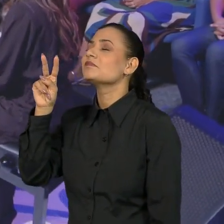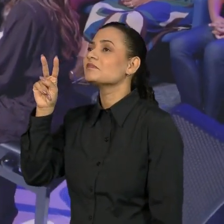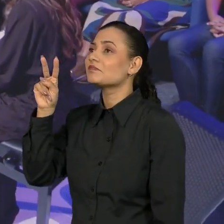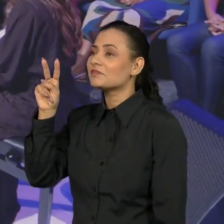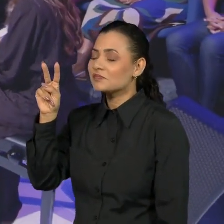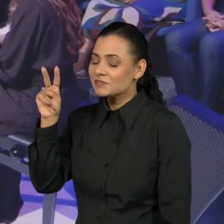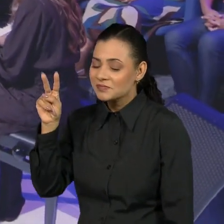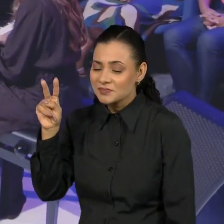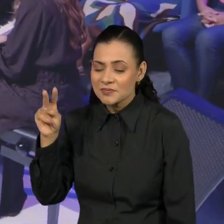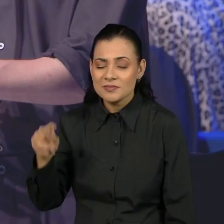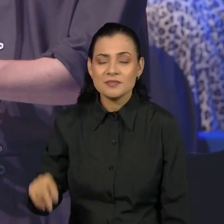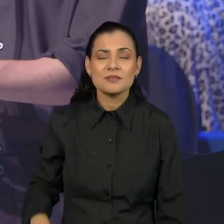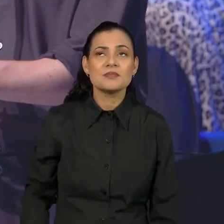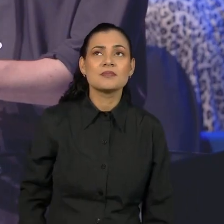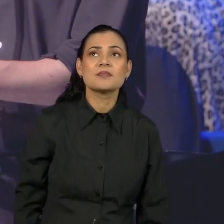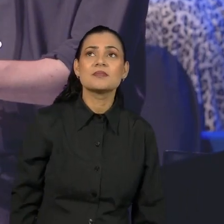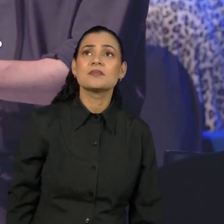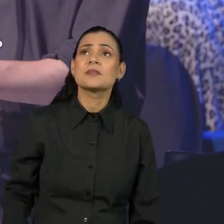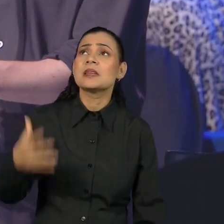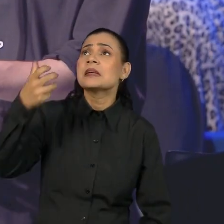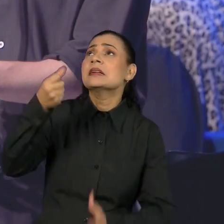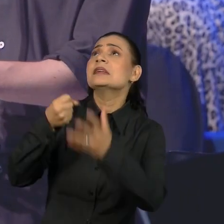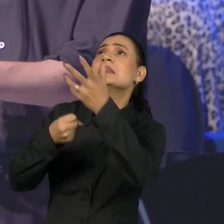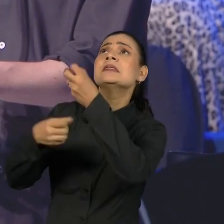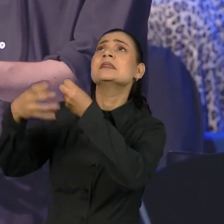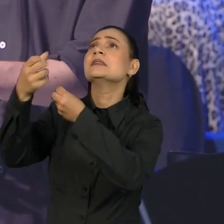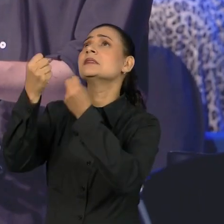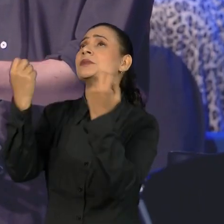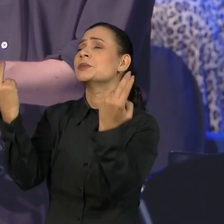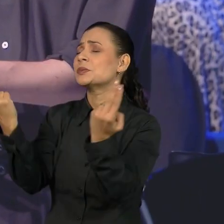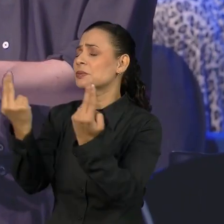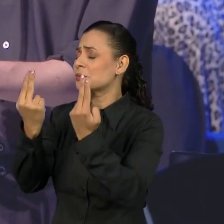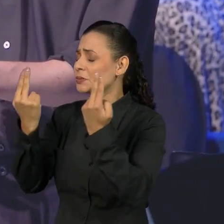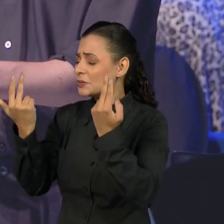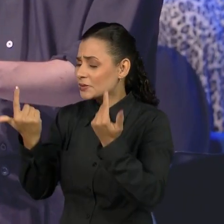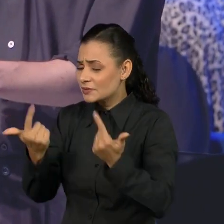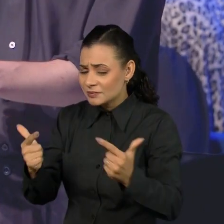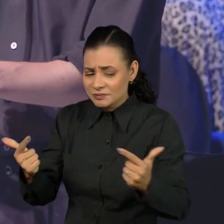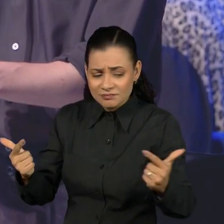sem cordas pra segurar.